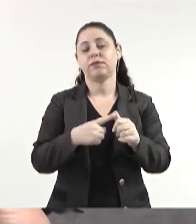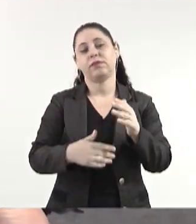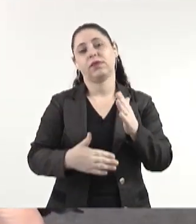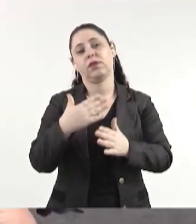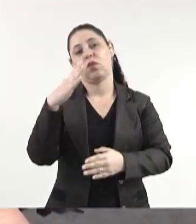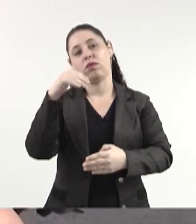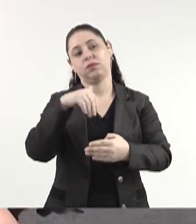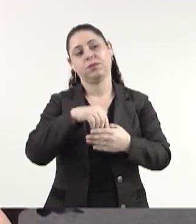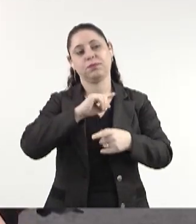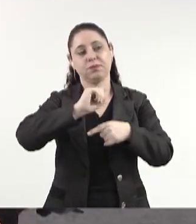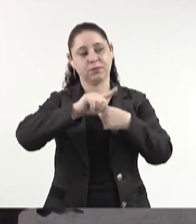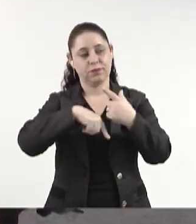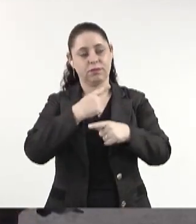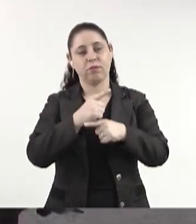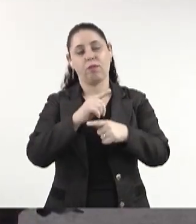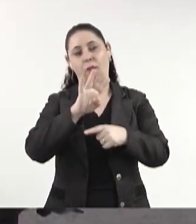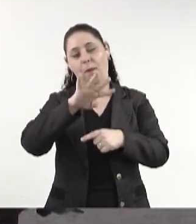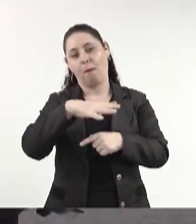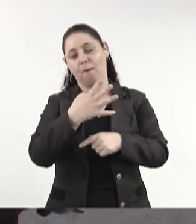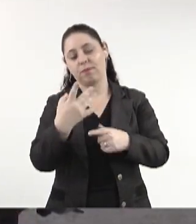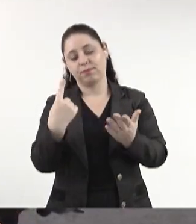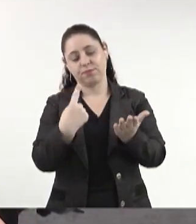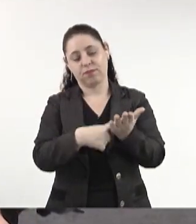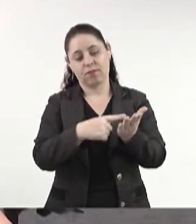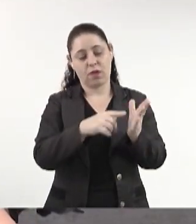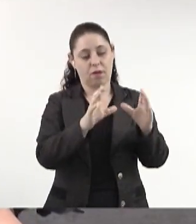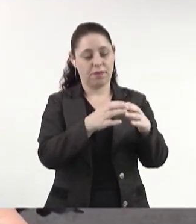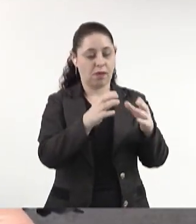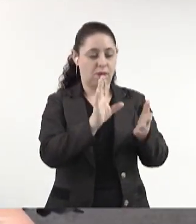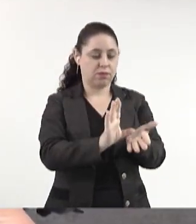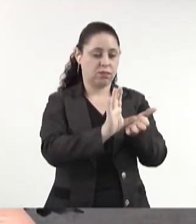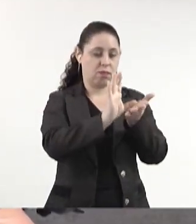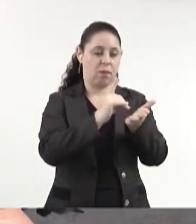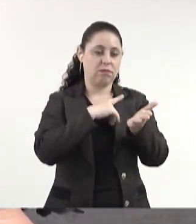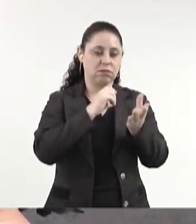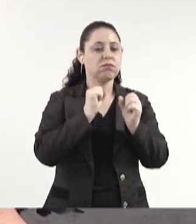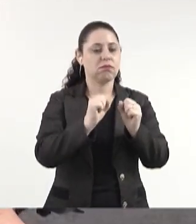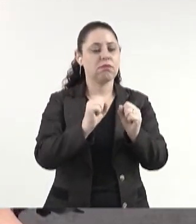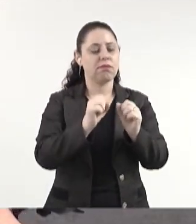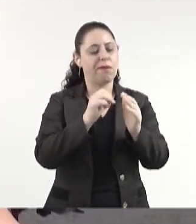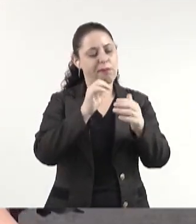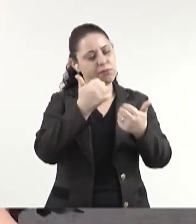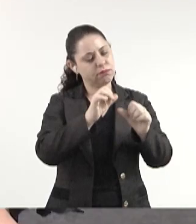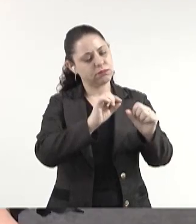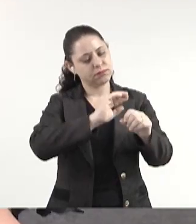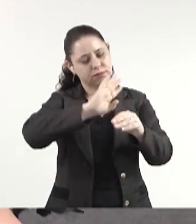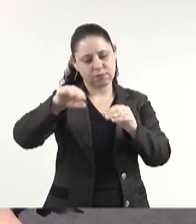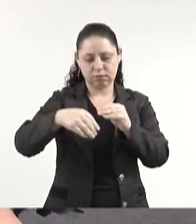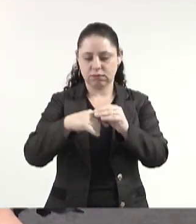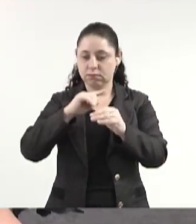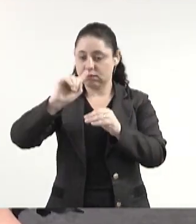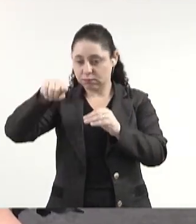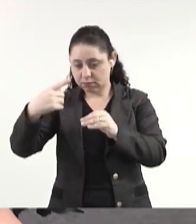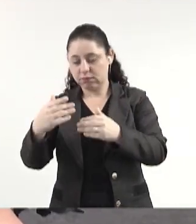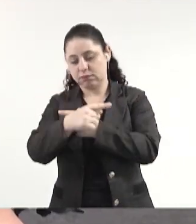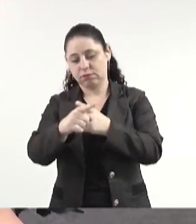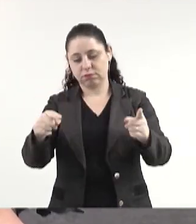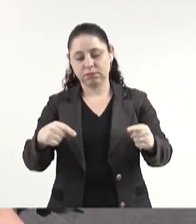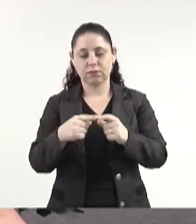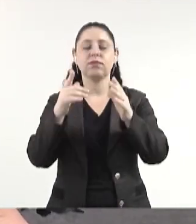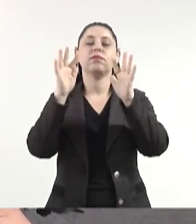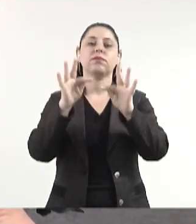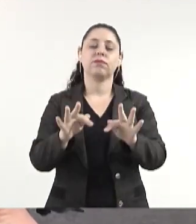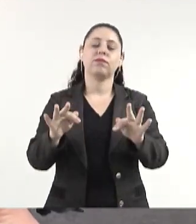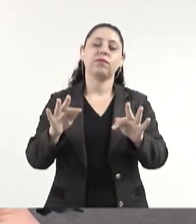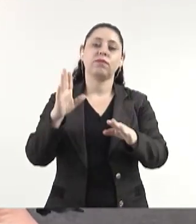votação, depois segue para as comissões, e as comissões também podem avaliar e colocar algumas emendas para depois voltar para o plenário e ser aprovado em